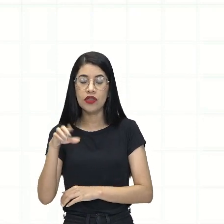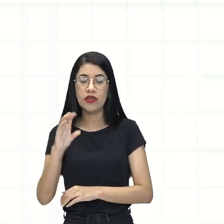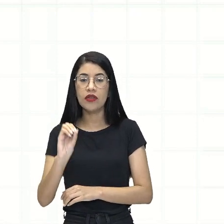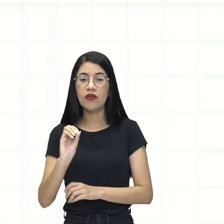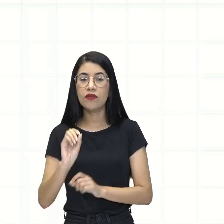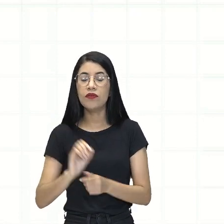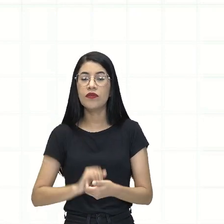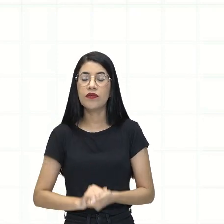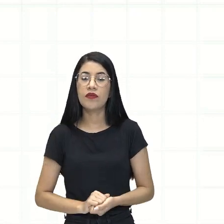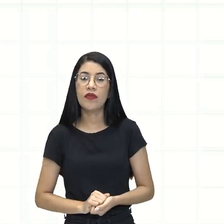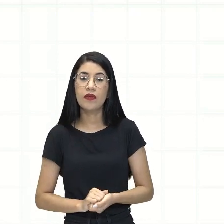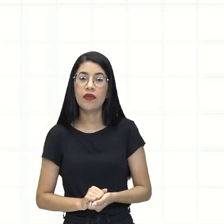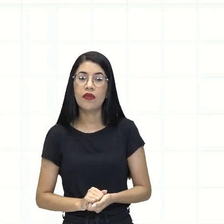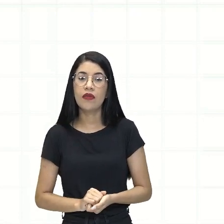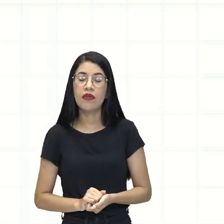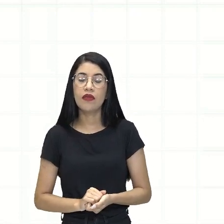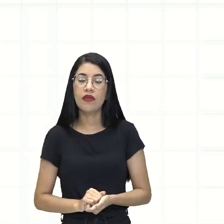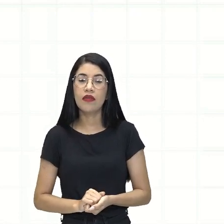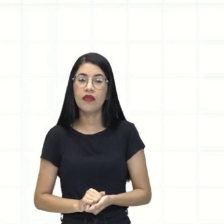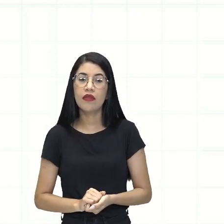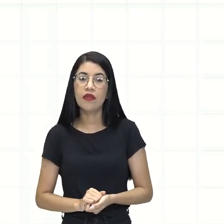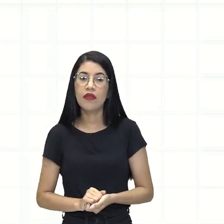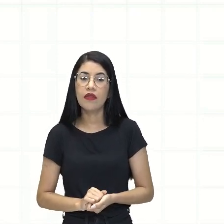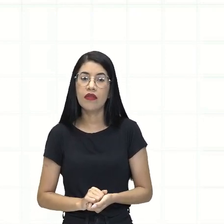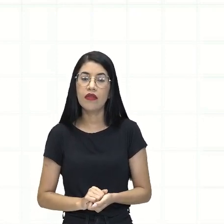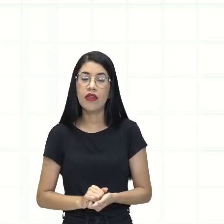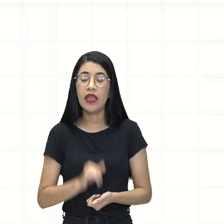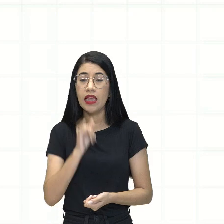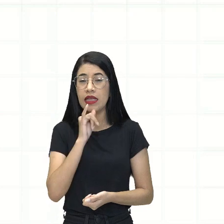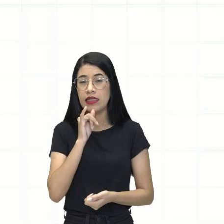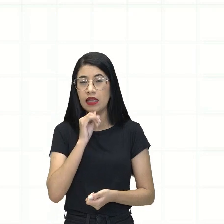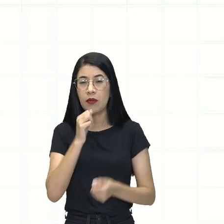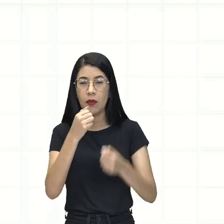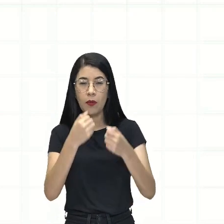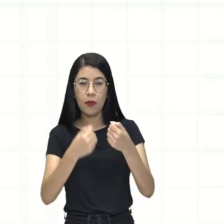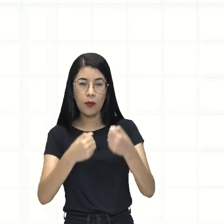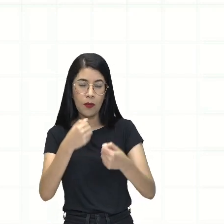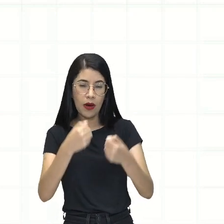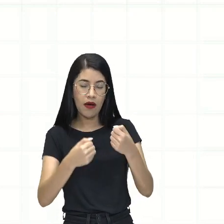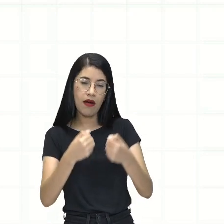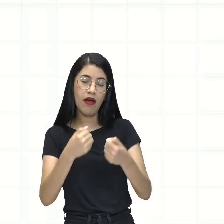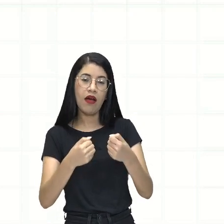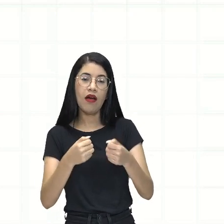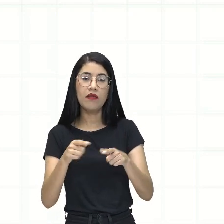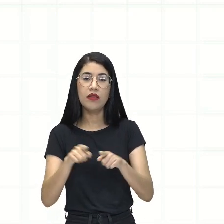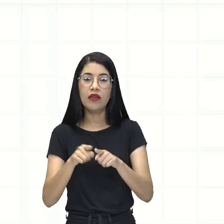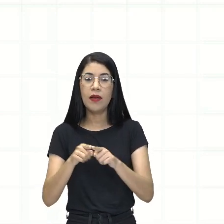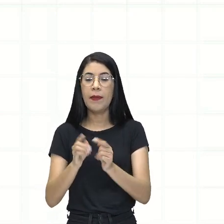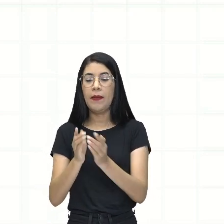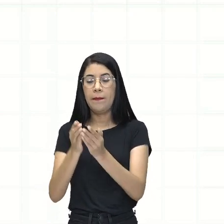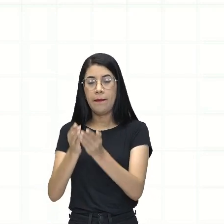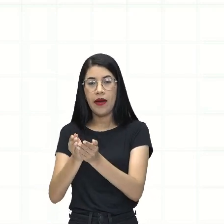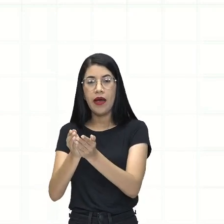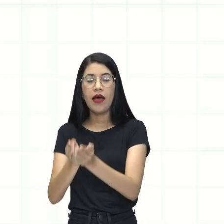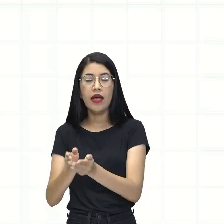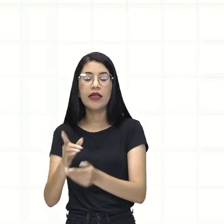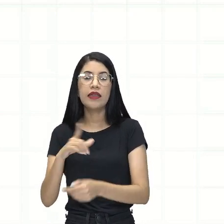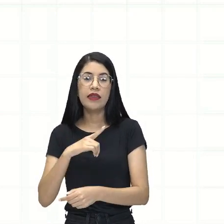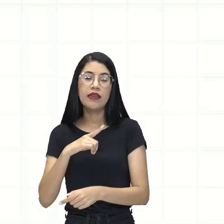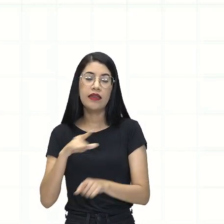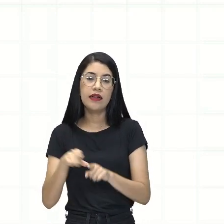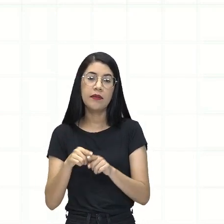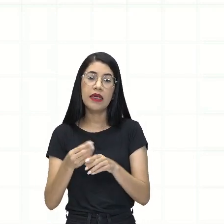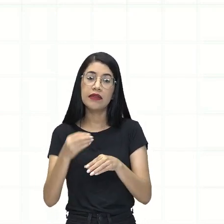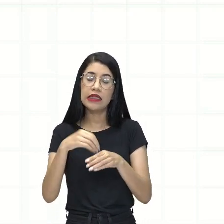a combustão, por exemplo, os motores de automóveis, os motores de polpa, eles possuem ali combustão e ali